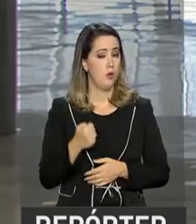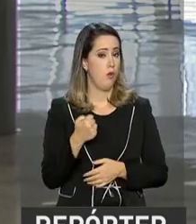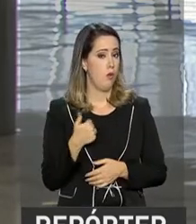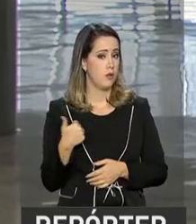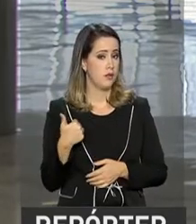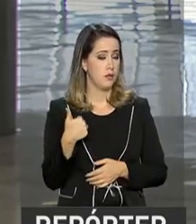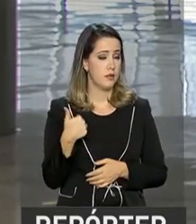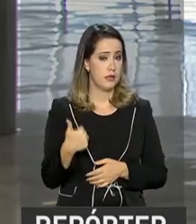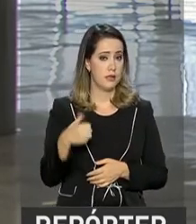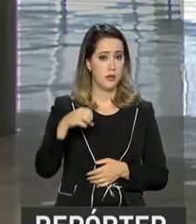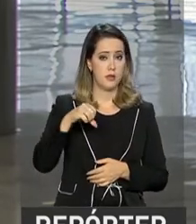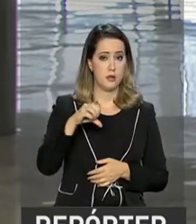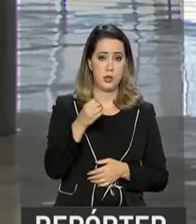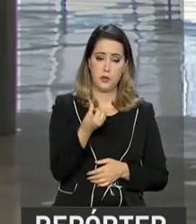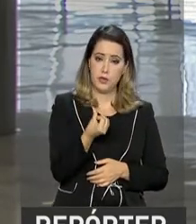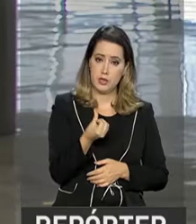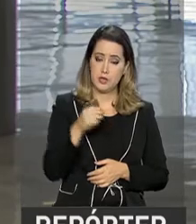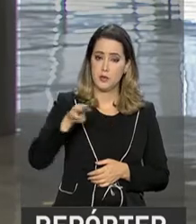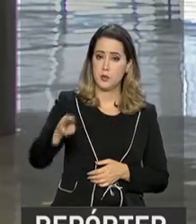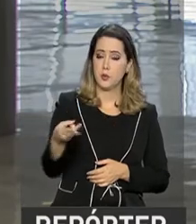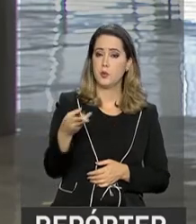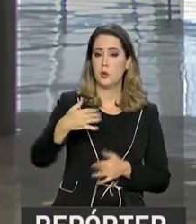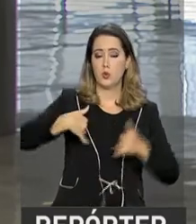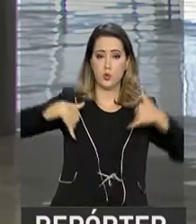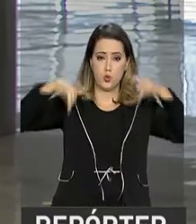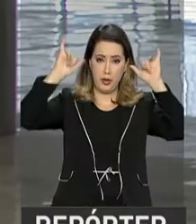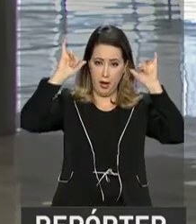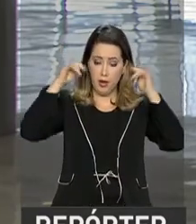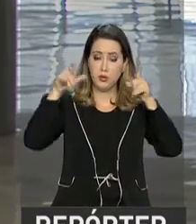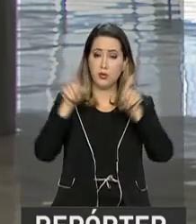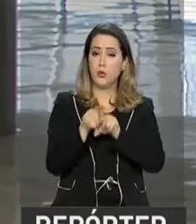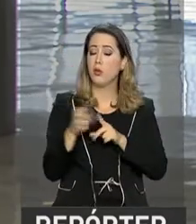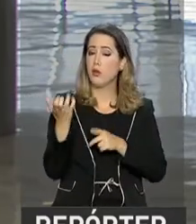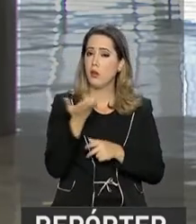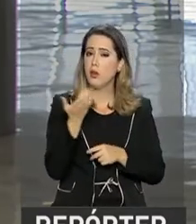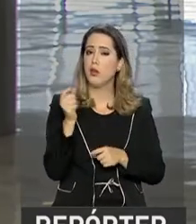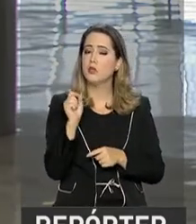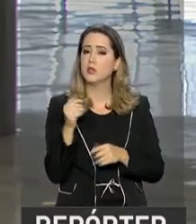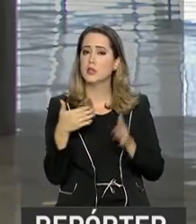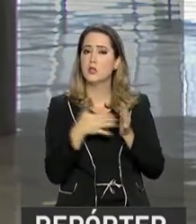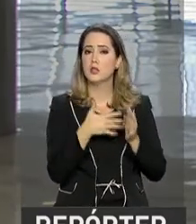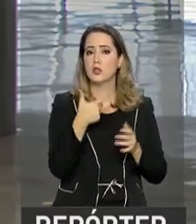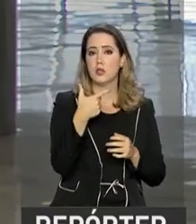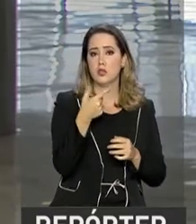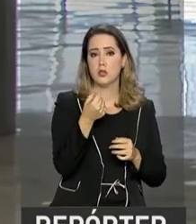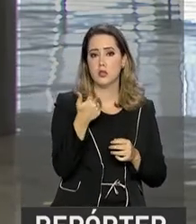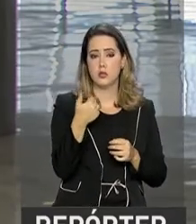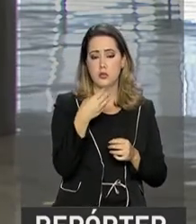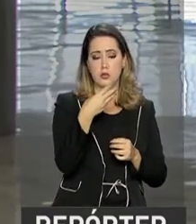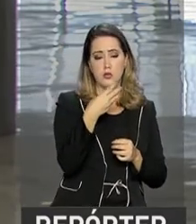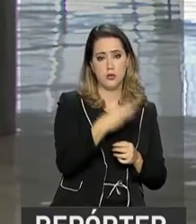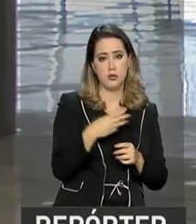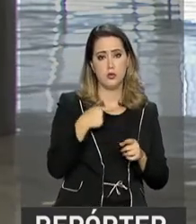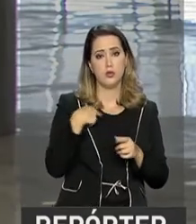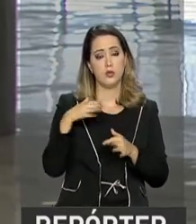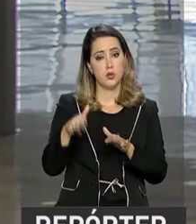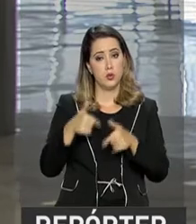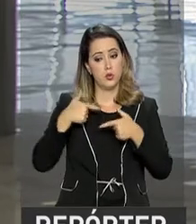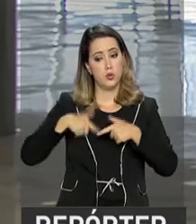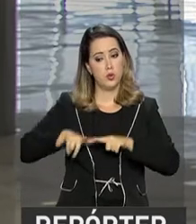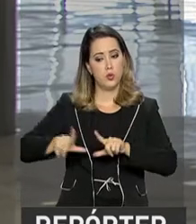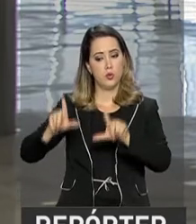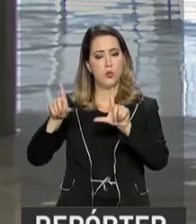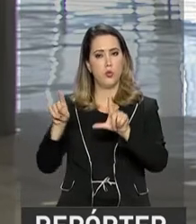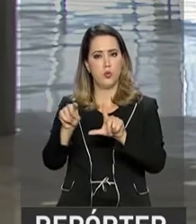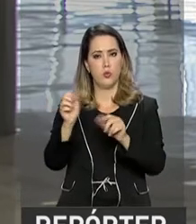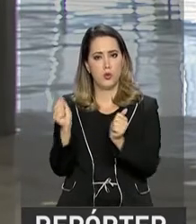196 milhões de cabeças de gado e quer até 2023 retirar o certificado junto